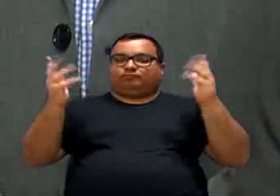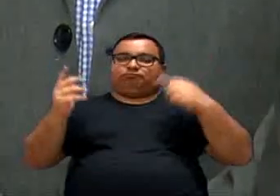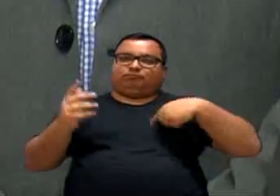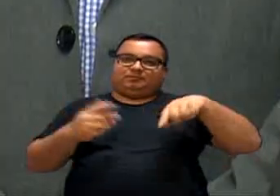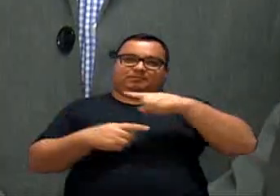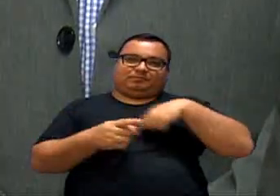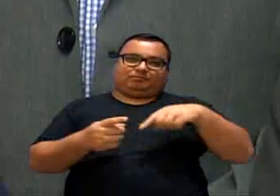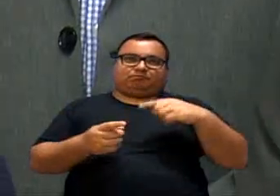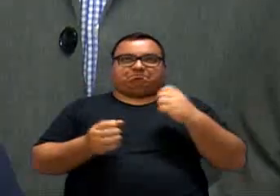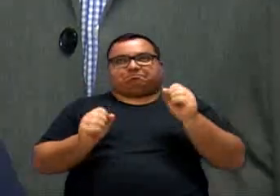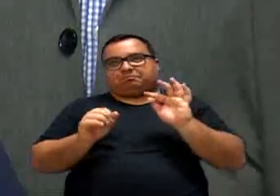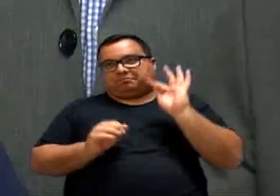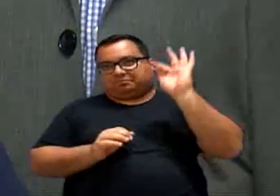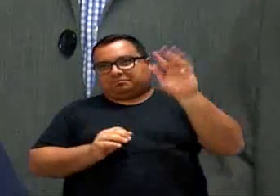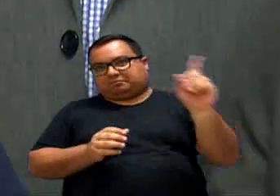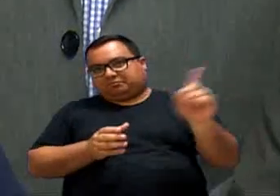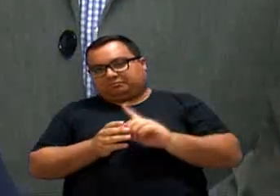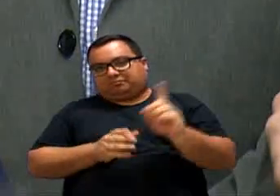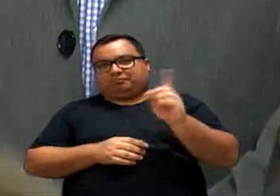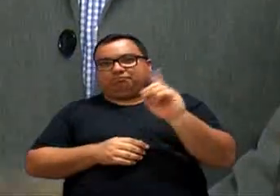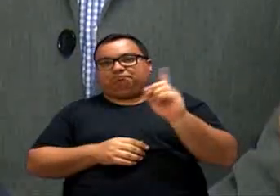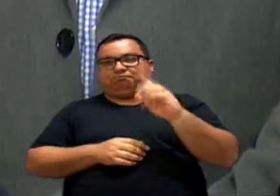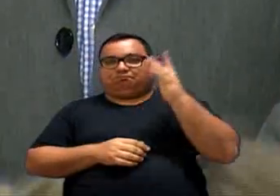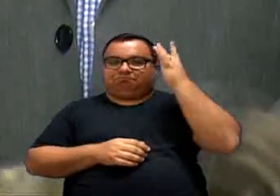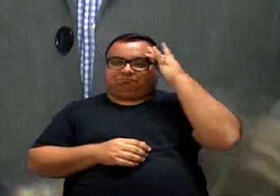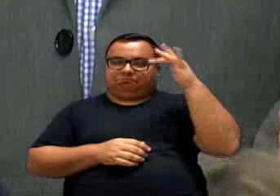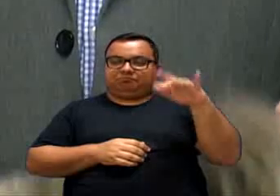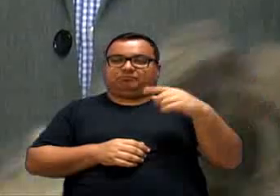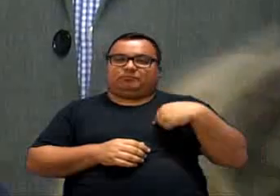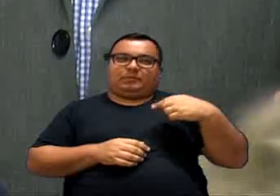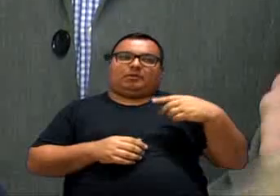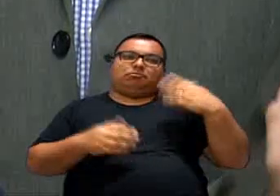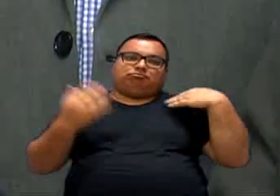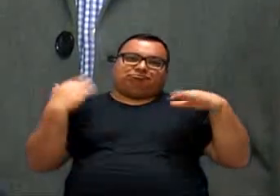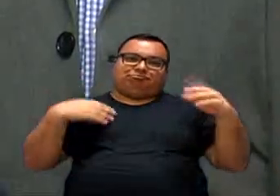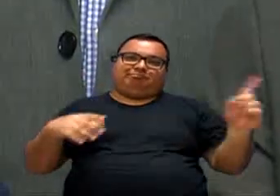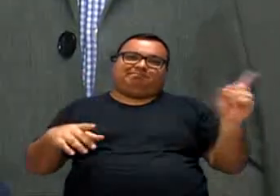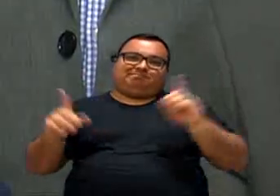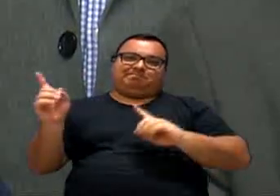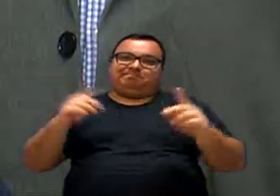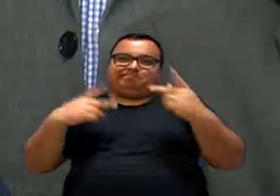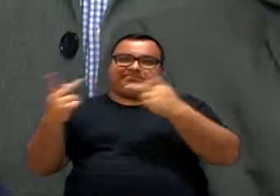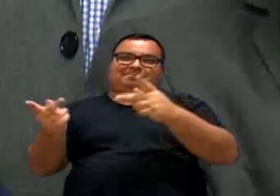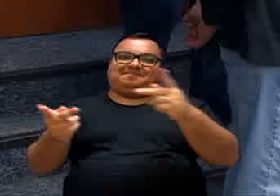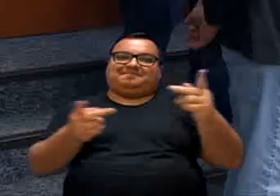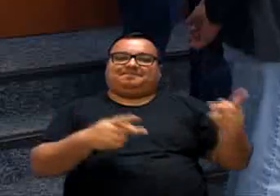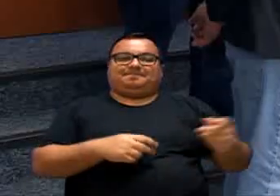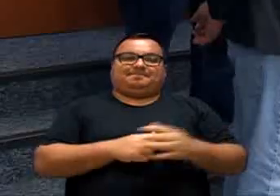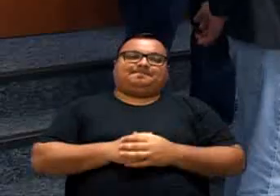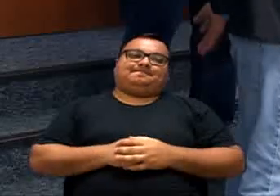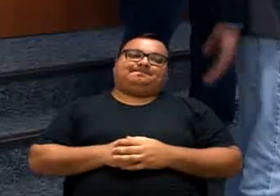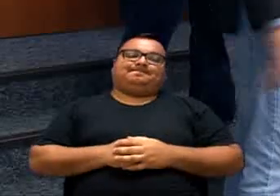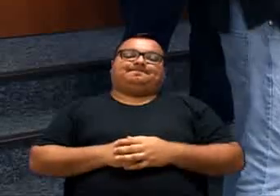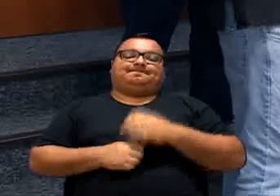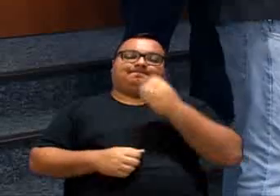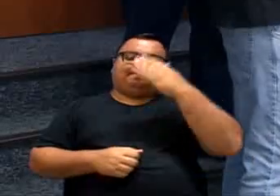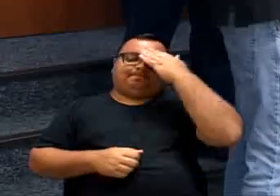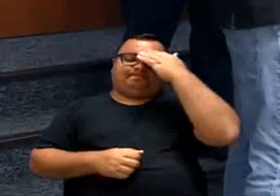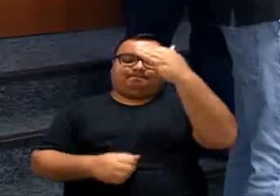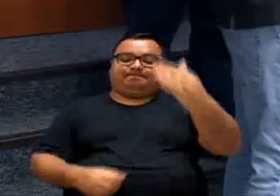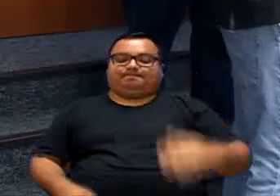ou não, né? Mas eu estarei passeando no meu aniversário.